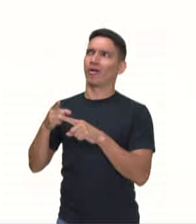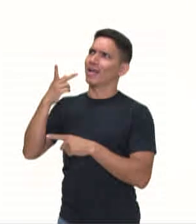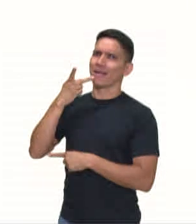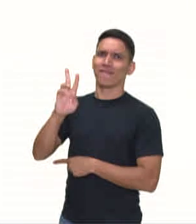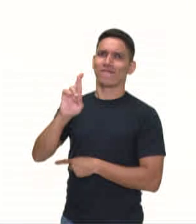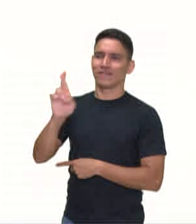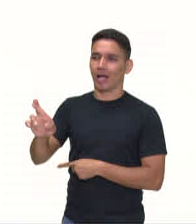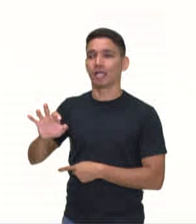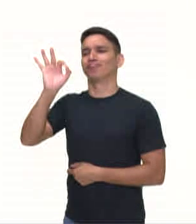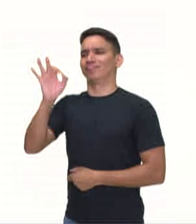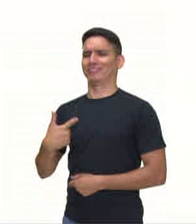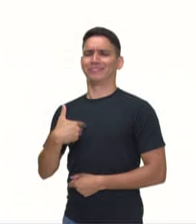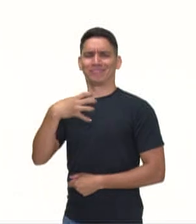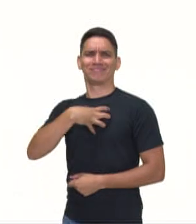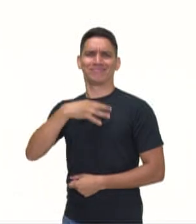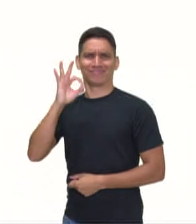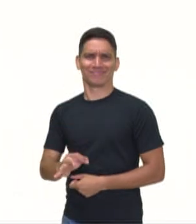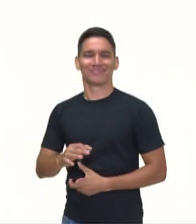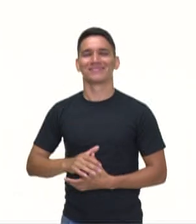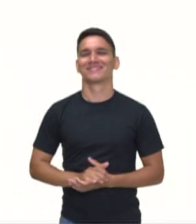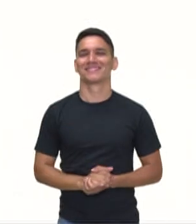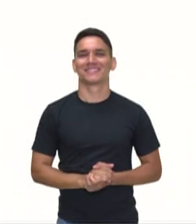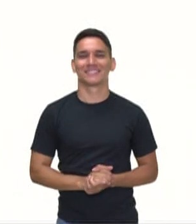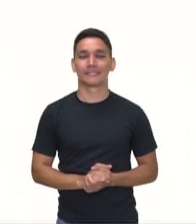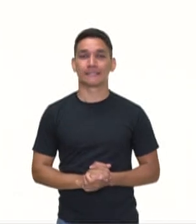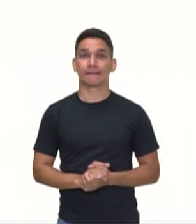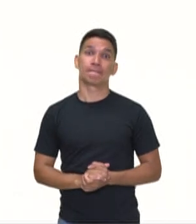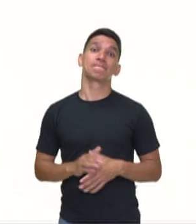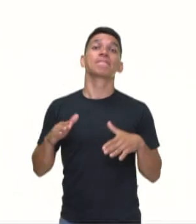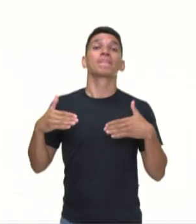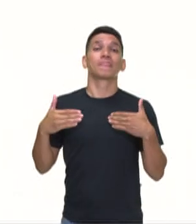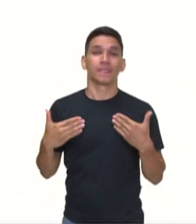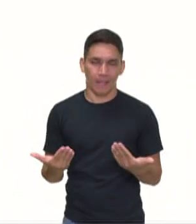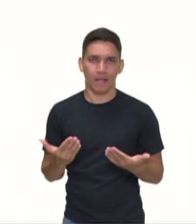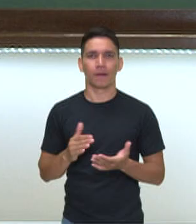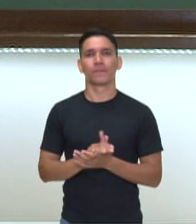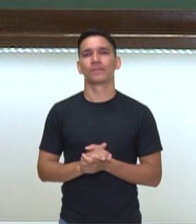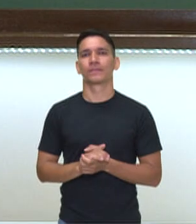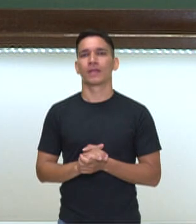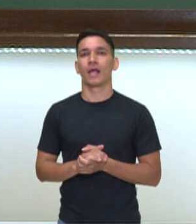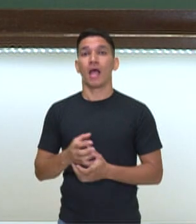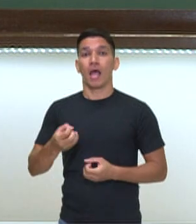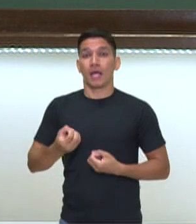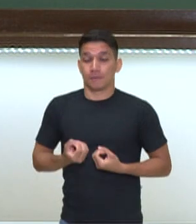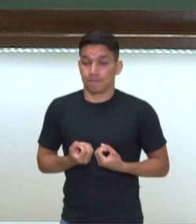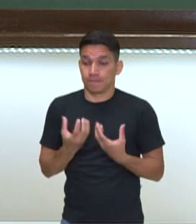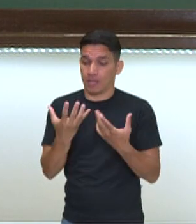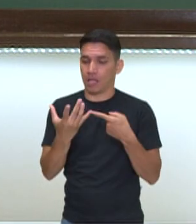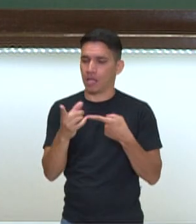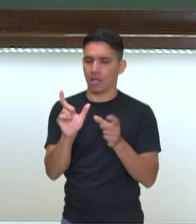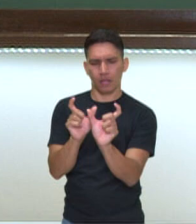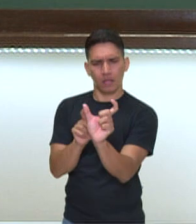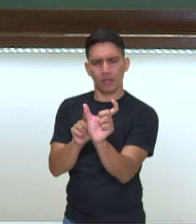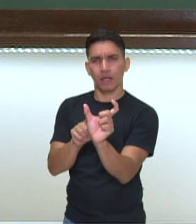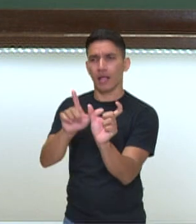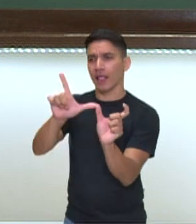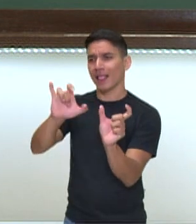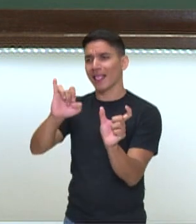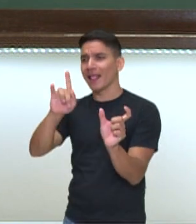um segundo bolo, certo? Nesse caso, a expressão like, ele vem com uma ideia